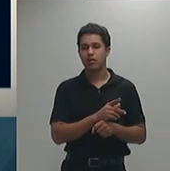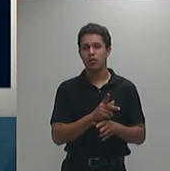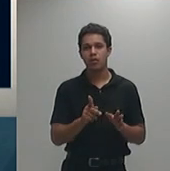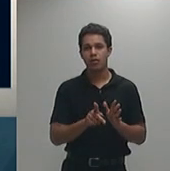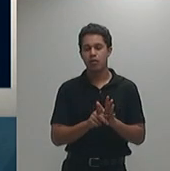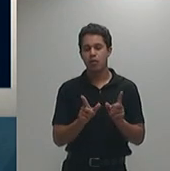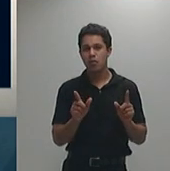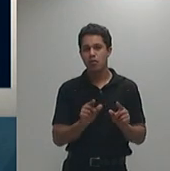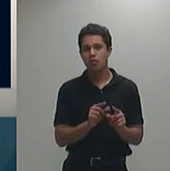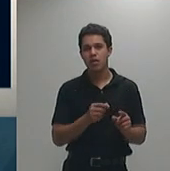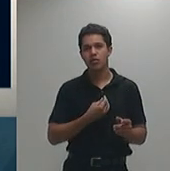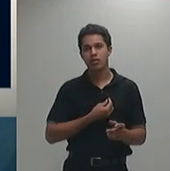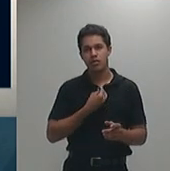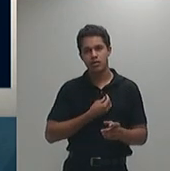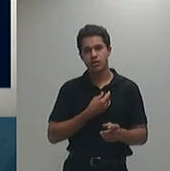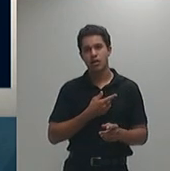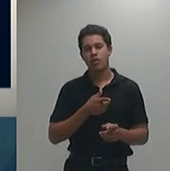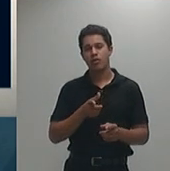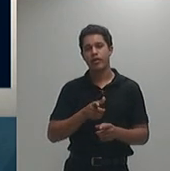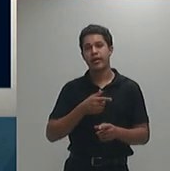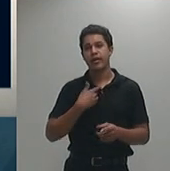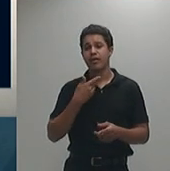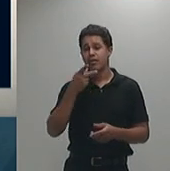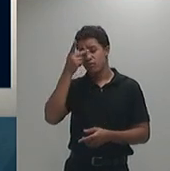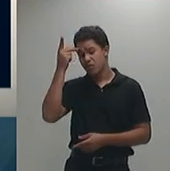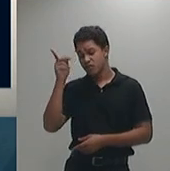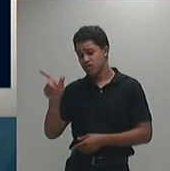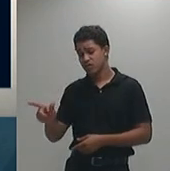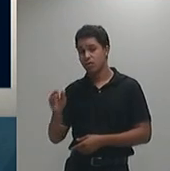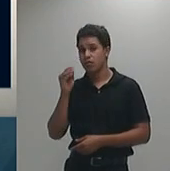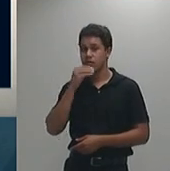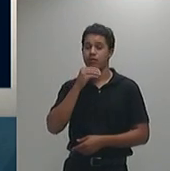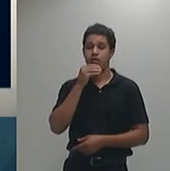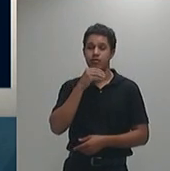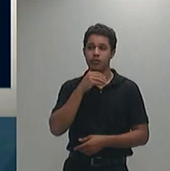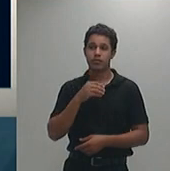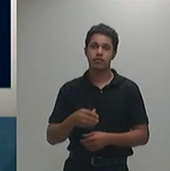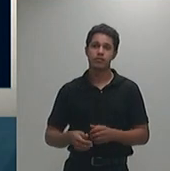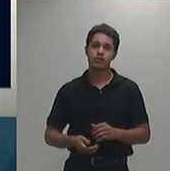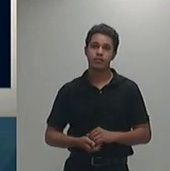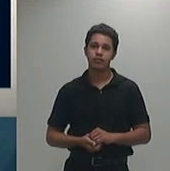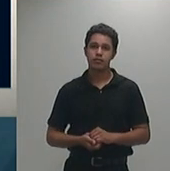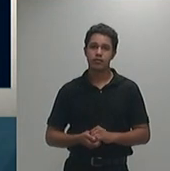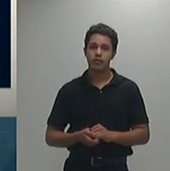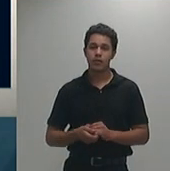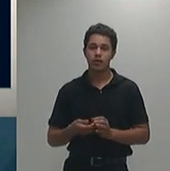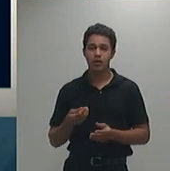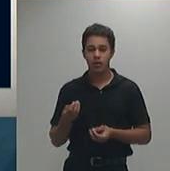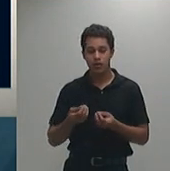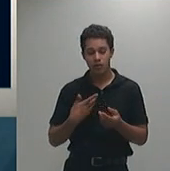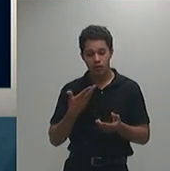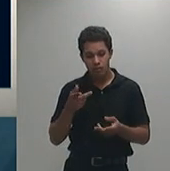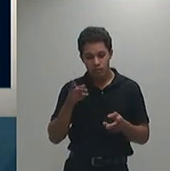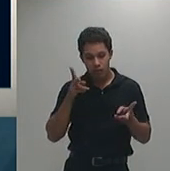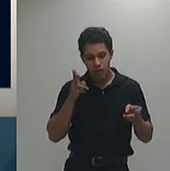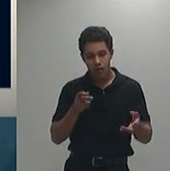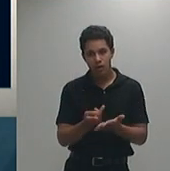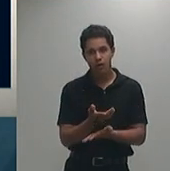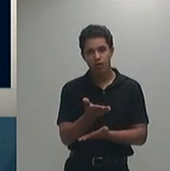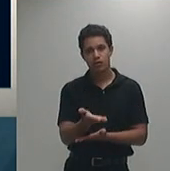para os indivíduos em estado de vulnerabilidade bom e quando isso acontece